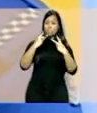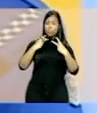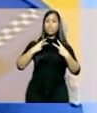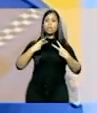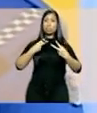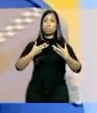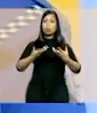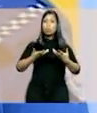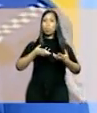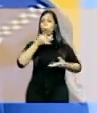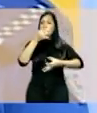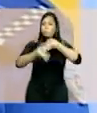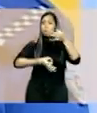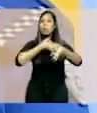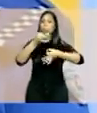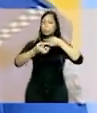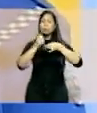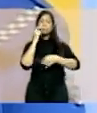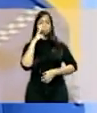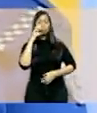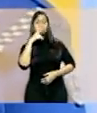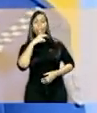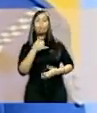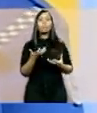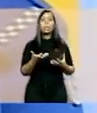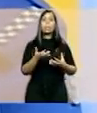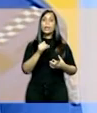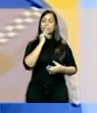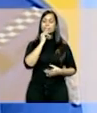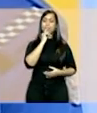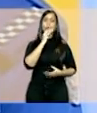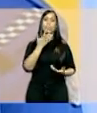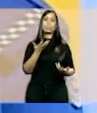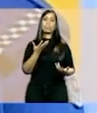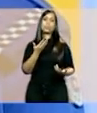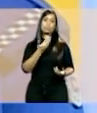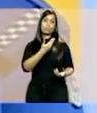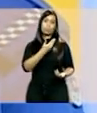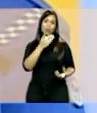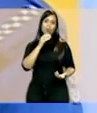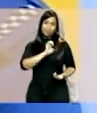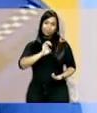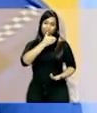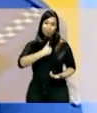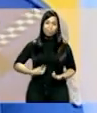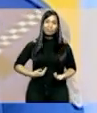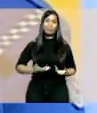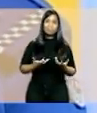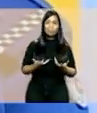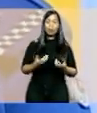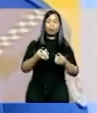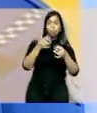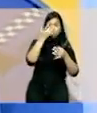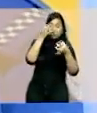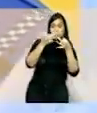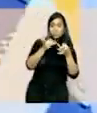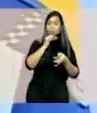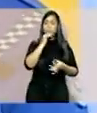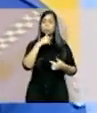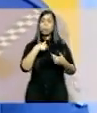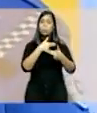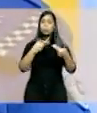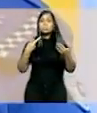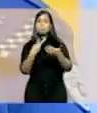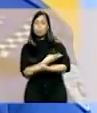elas querem isso. Quer ter a atenção do Estado, de algum órgão, tipo, está acontecendo isso comigo e ninguém está querendo fazer nada. Se você vai lá e chama,